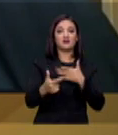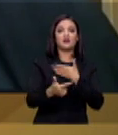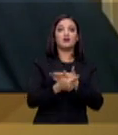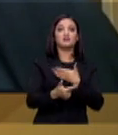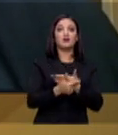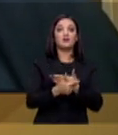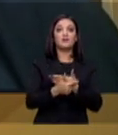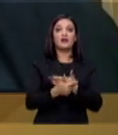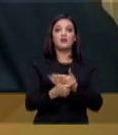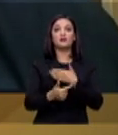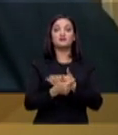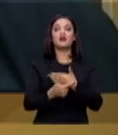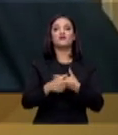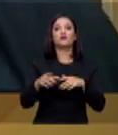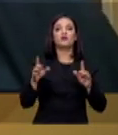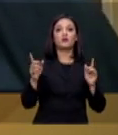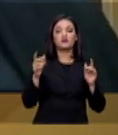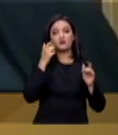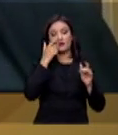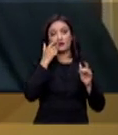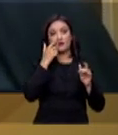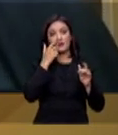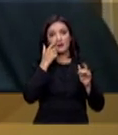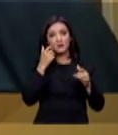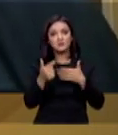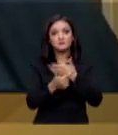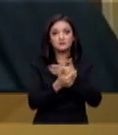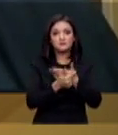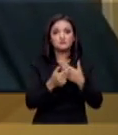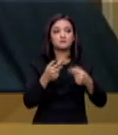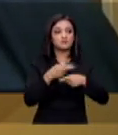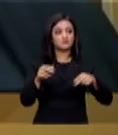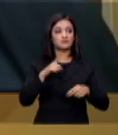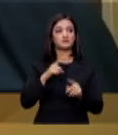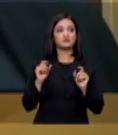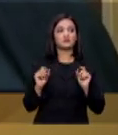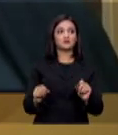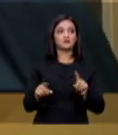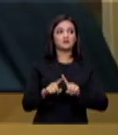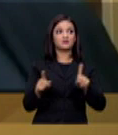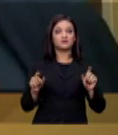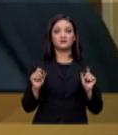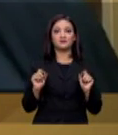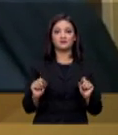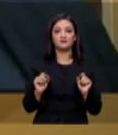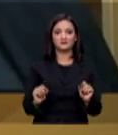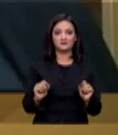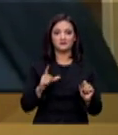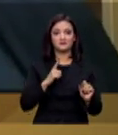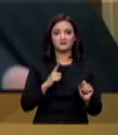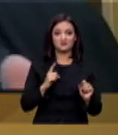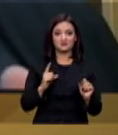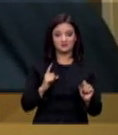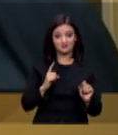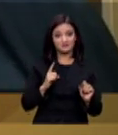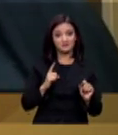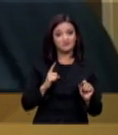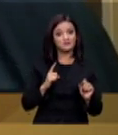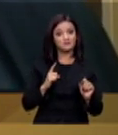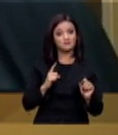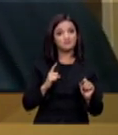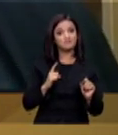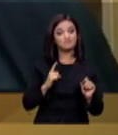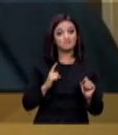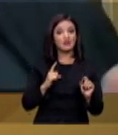deveres e responsabilidades do Estatuto da Criança e do Adolescente. Malgrado isso seja seguramente uma